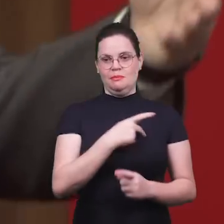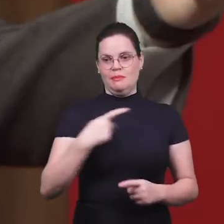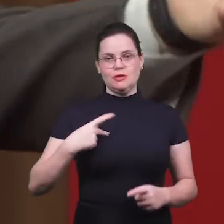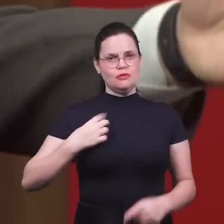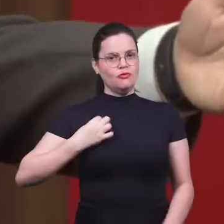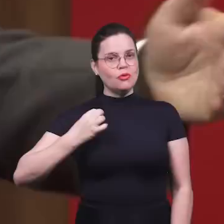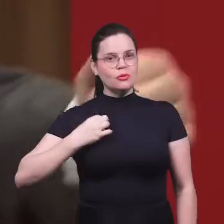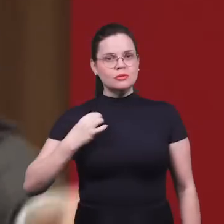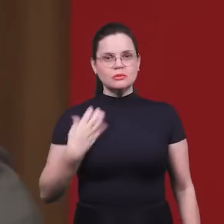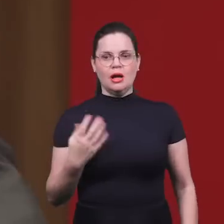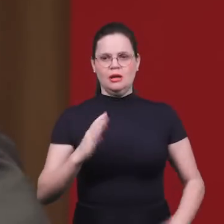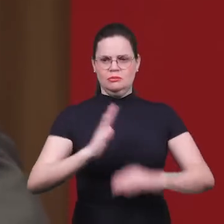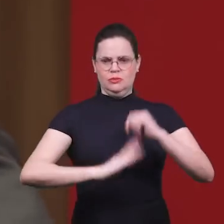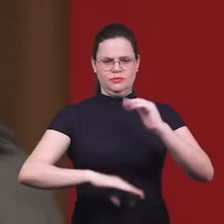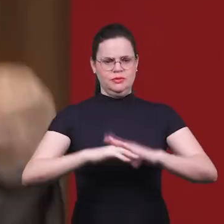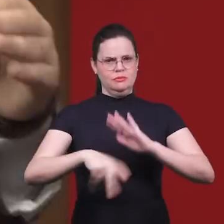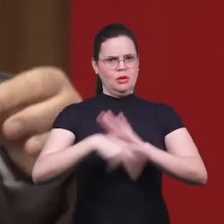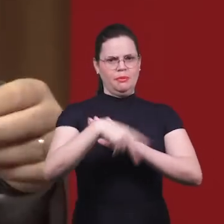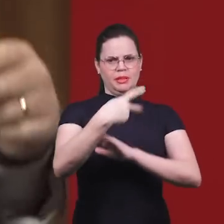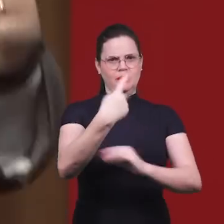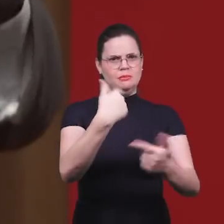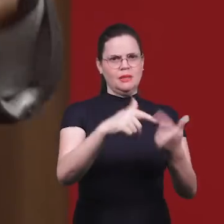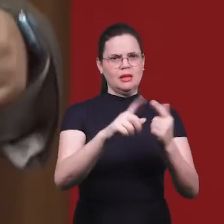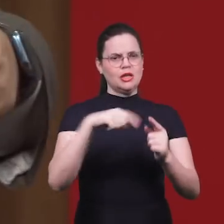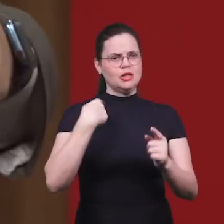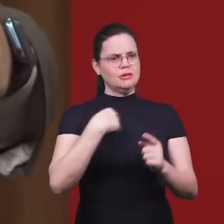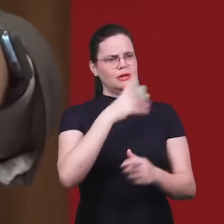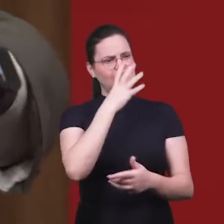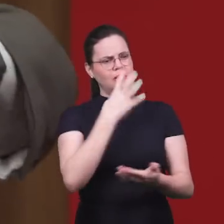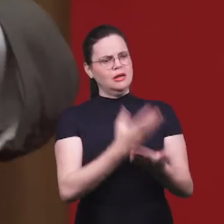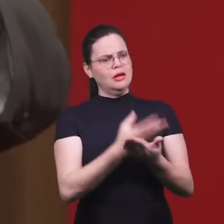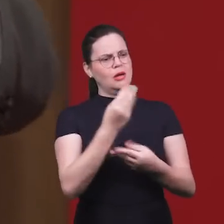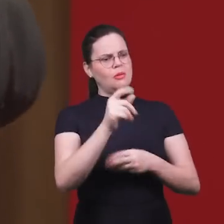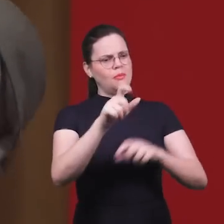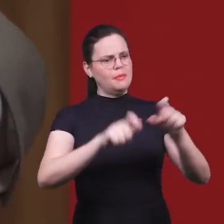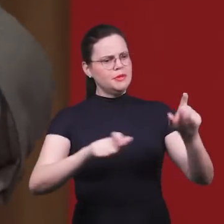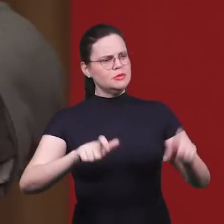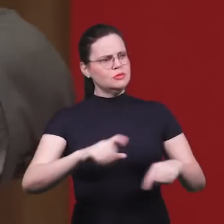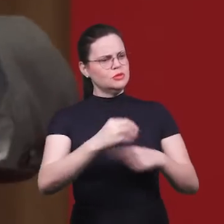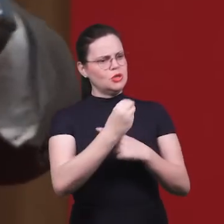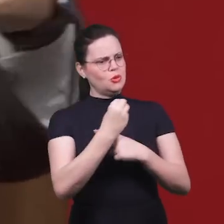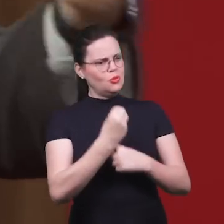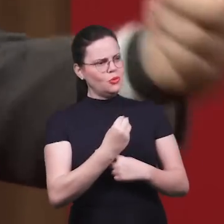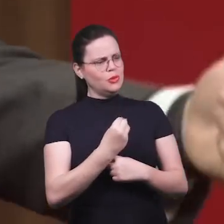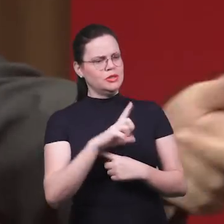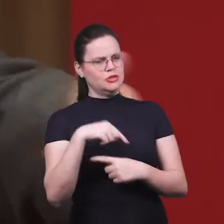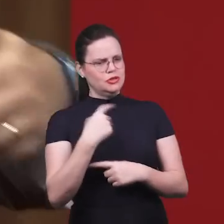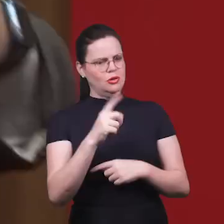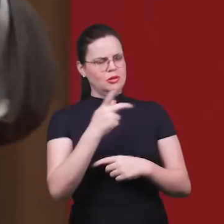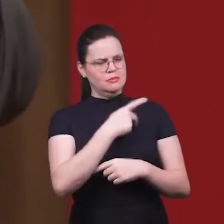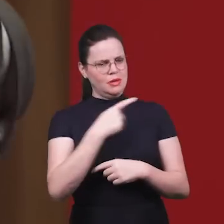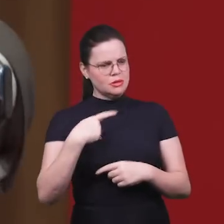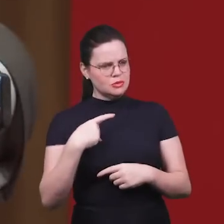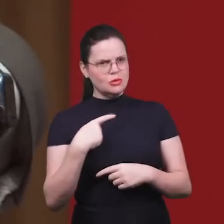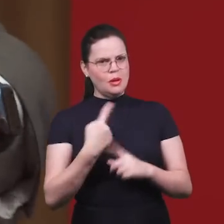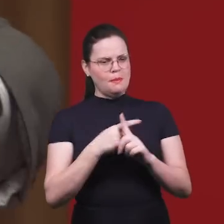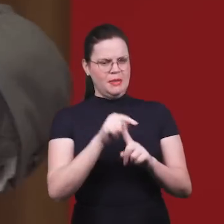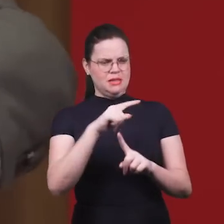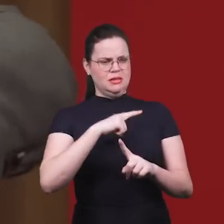profissionais, pastores que têm a sua profissão, é uma grande inspiração ver nos homens que nos pastoreiam, que nos lideram,